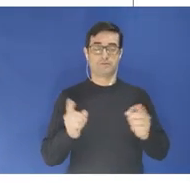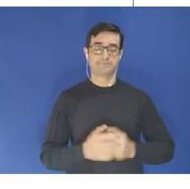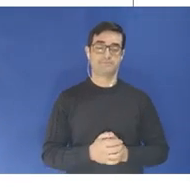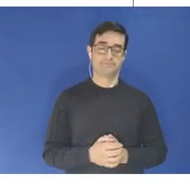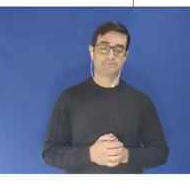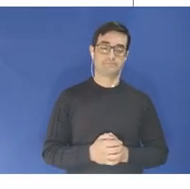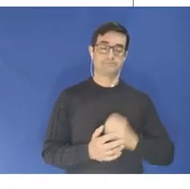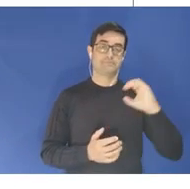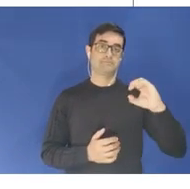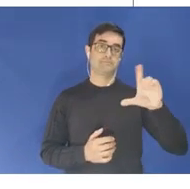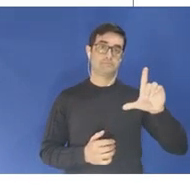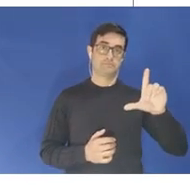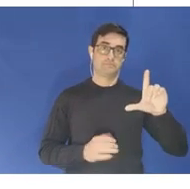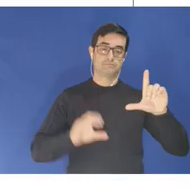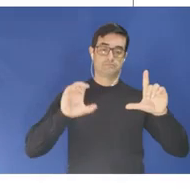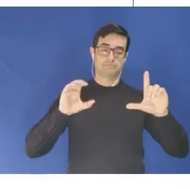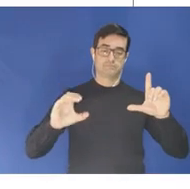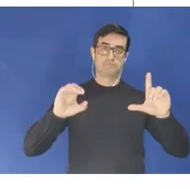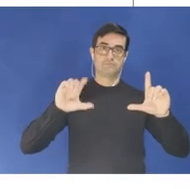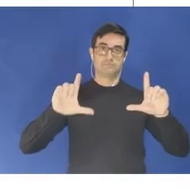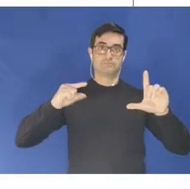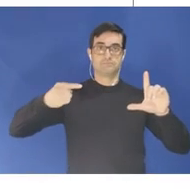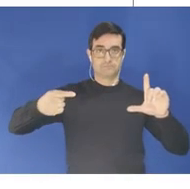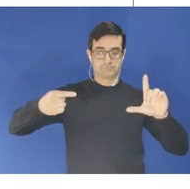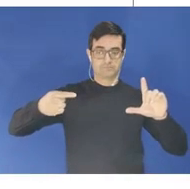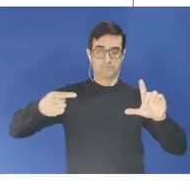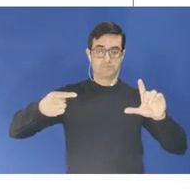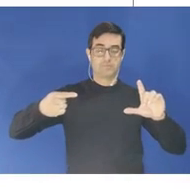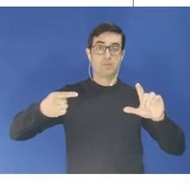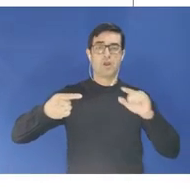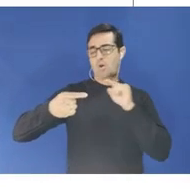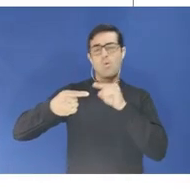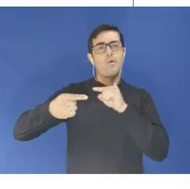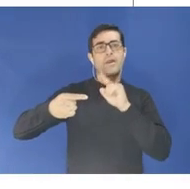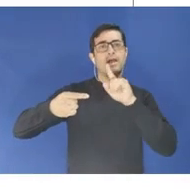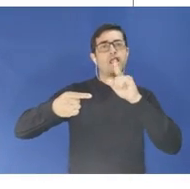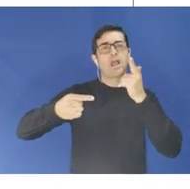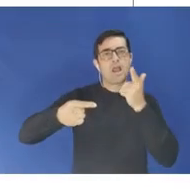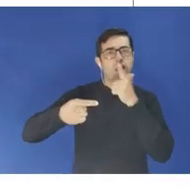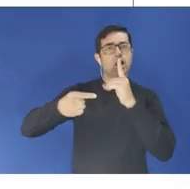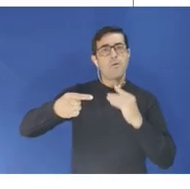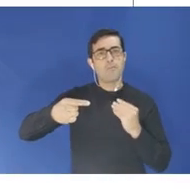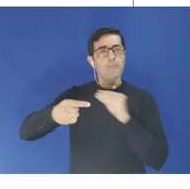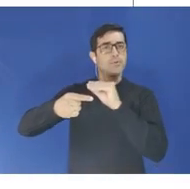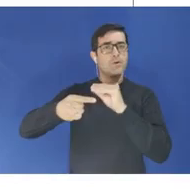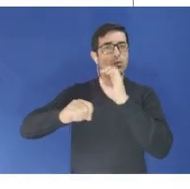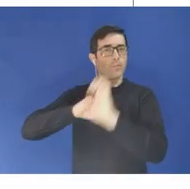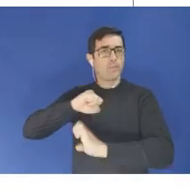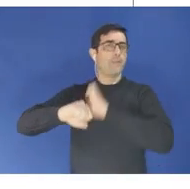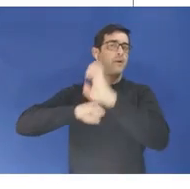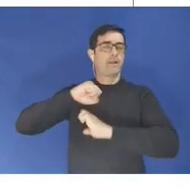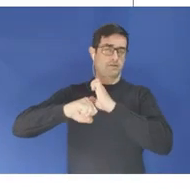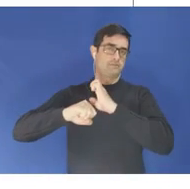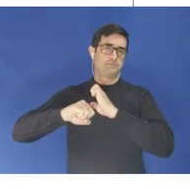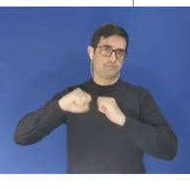cloro e o cloreto, o que acontece? Aqui ele ganhou um elétron. Eu não aumentei